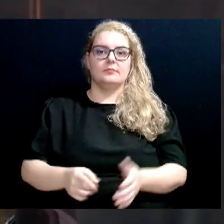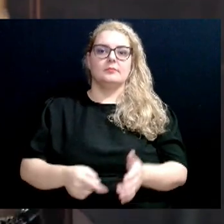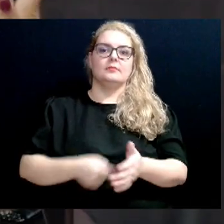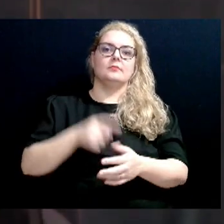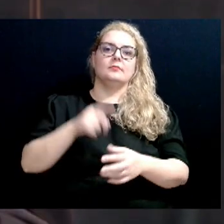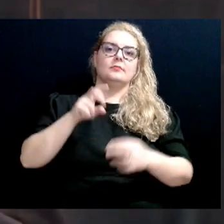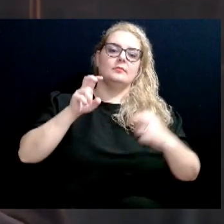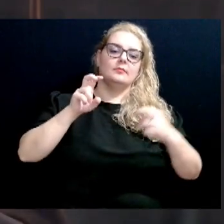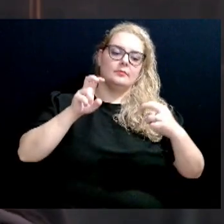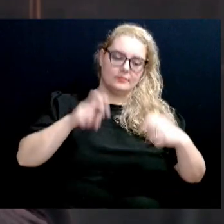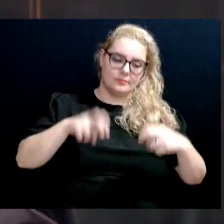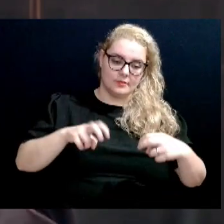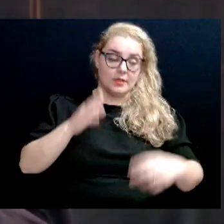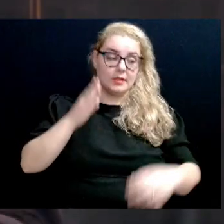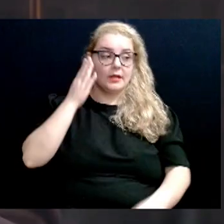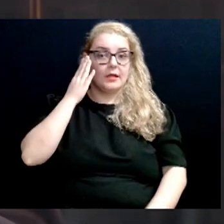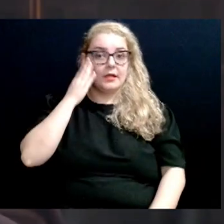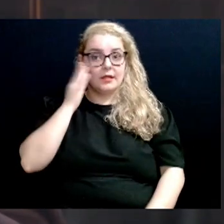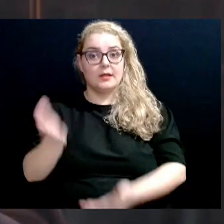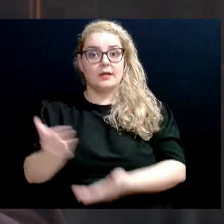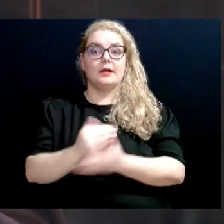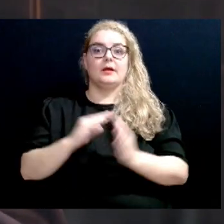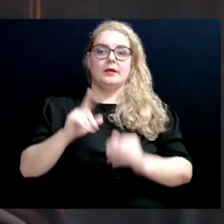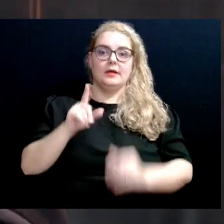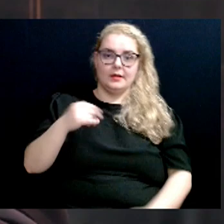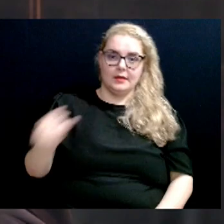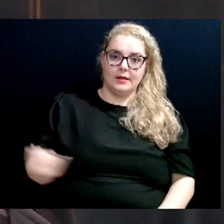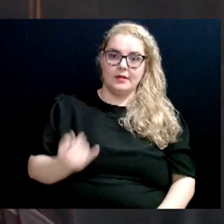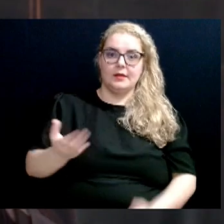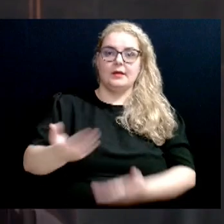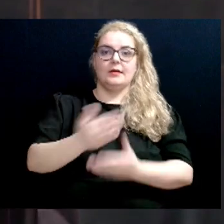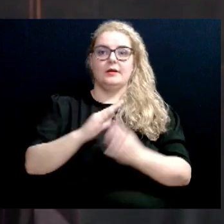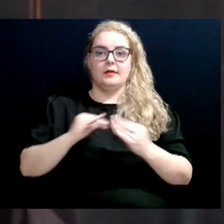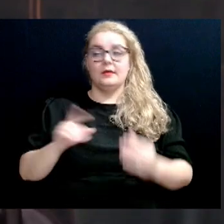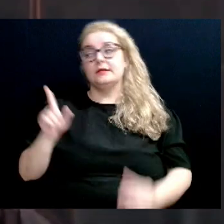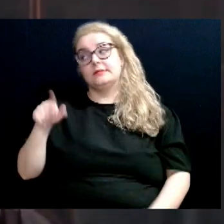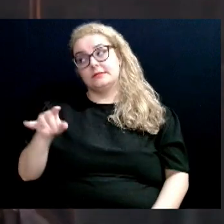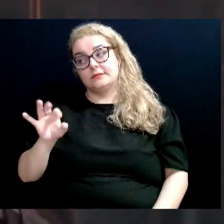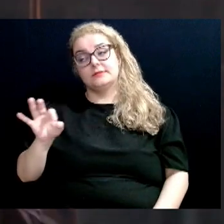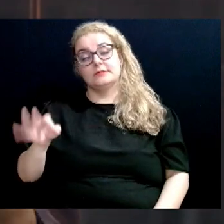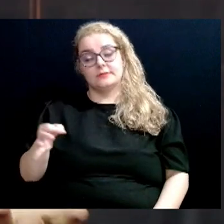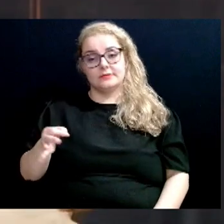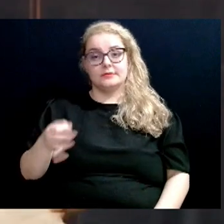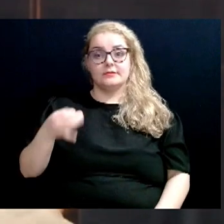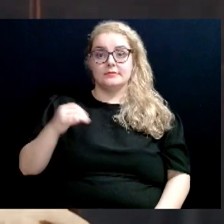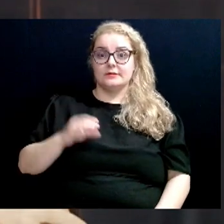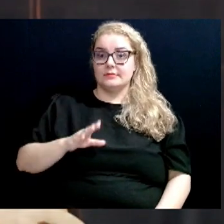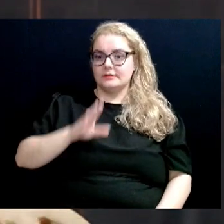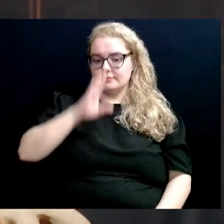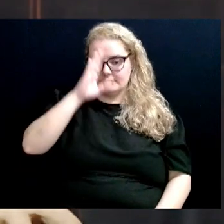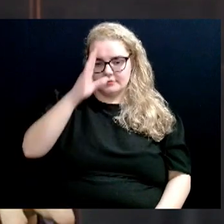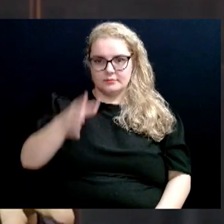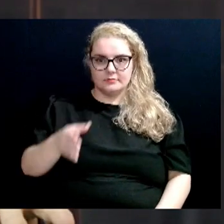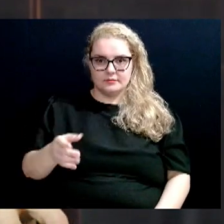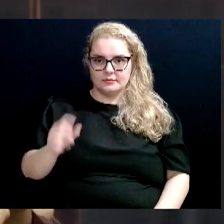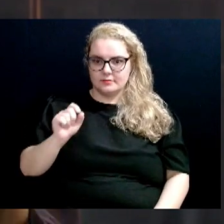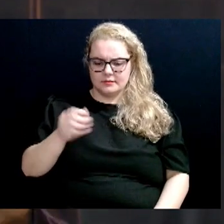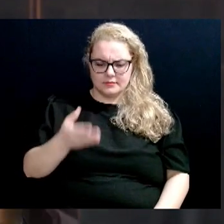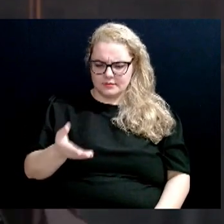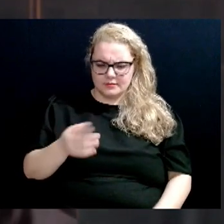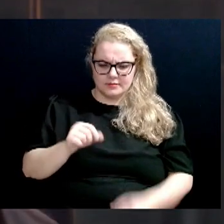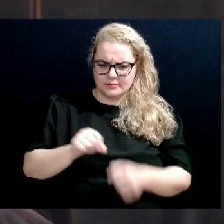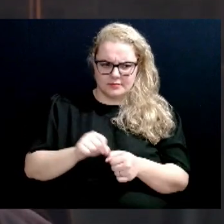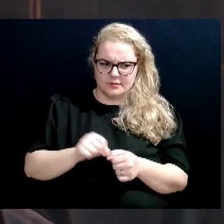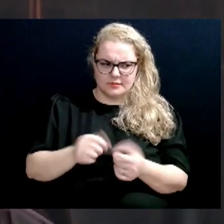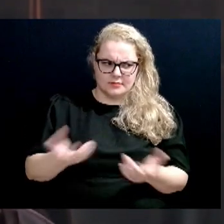entendo, acolho, é importante acolher, porque se a gente de cara já fala assim, olha, o que é isso que você está fazendo? Às